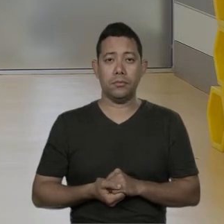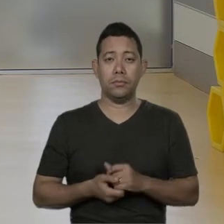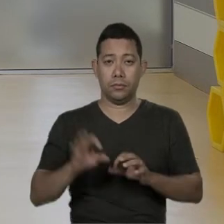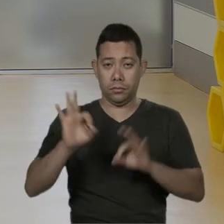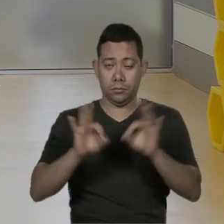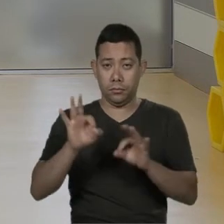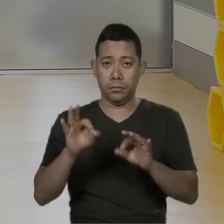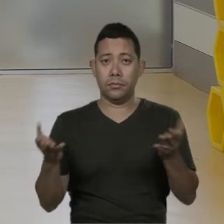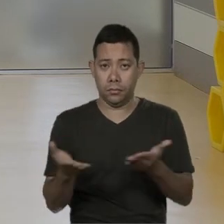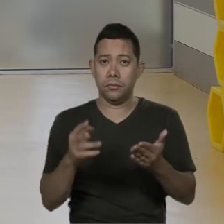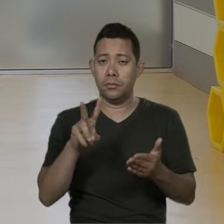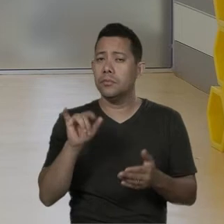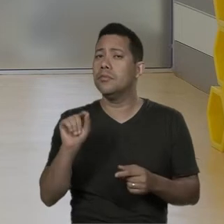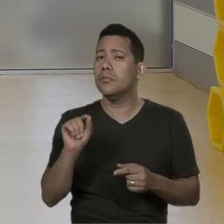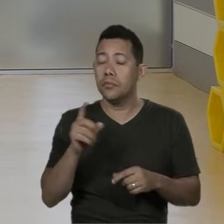Prepara para sentar.